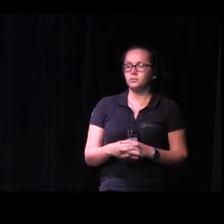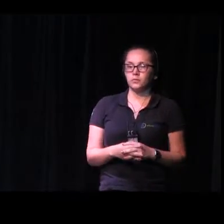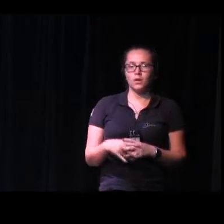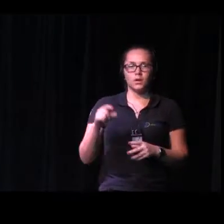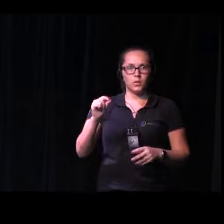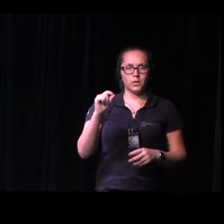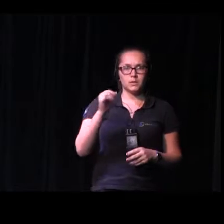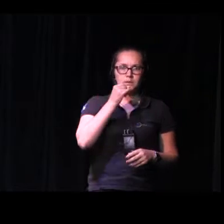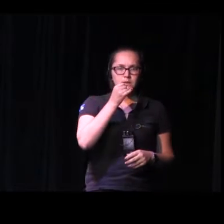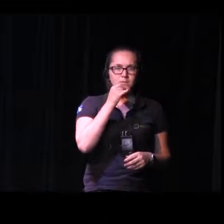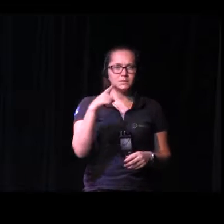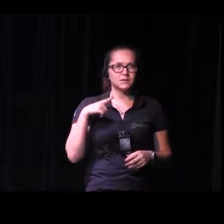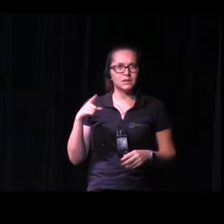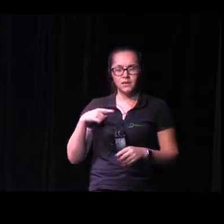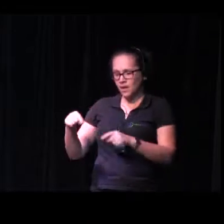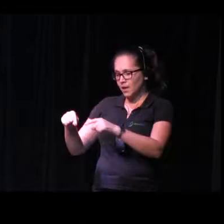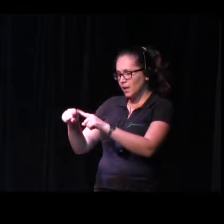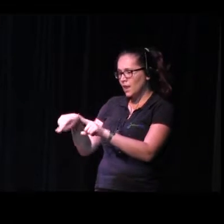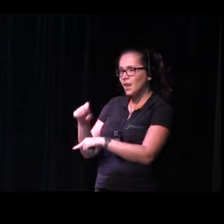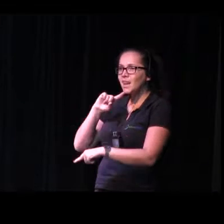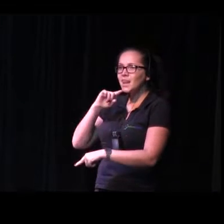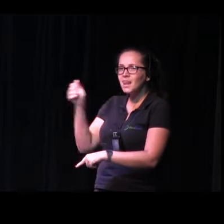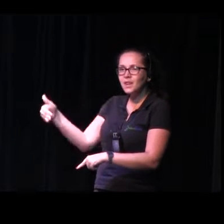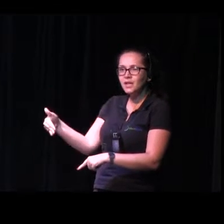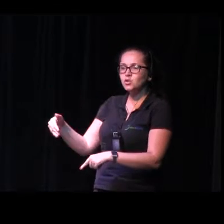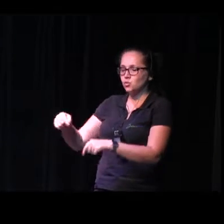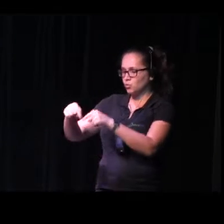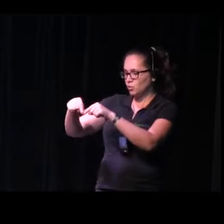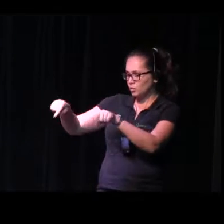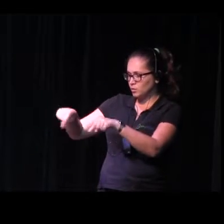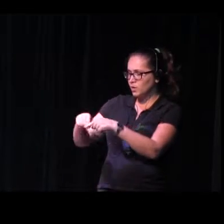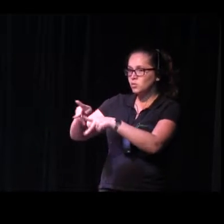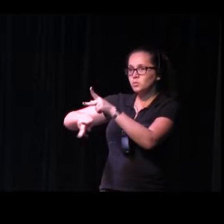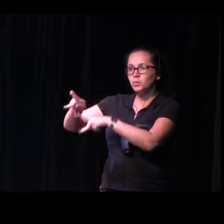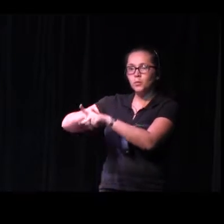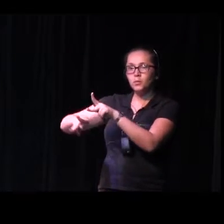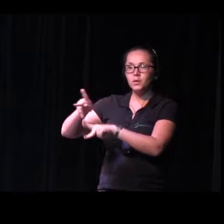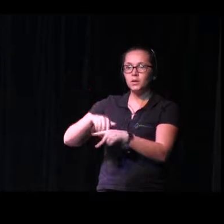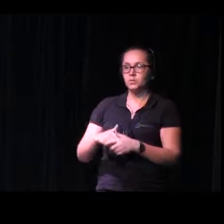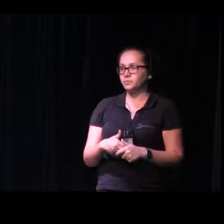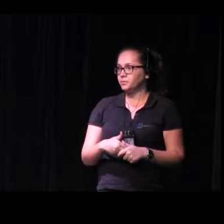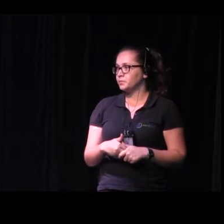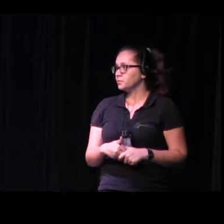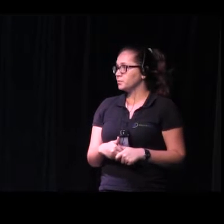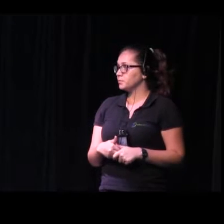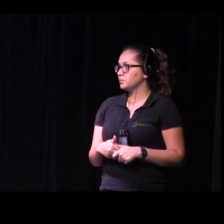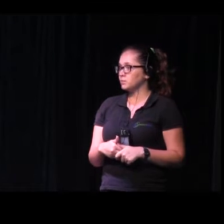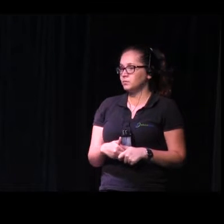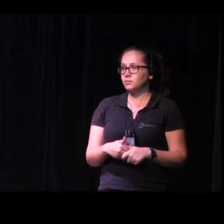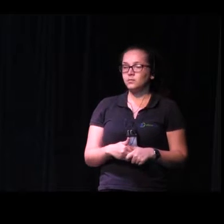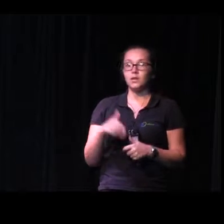que é quando os cestos de lixos estão no espaço